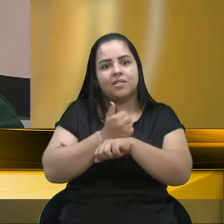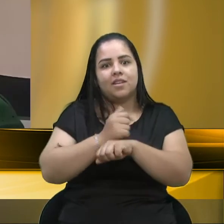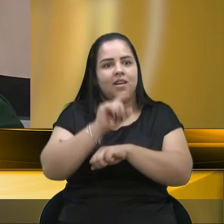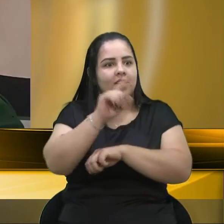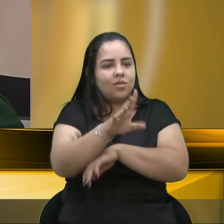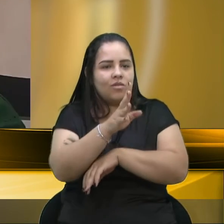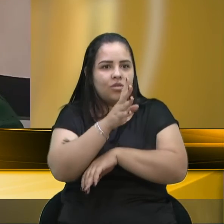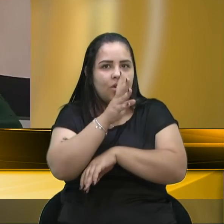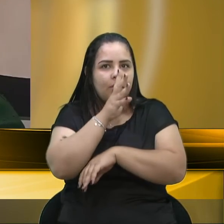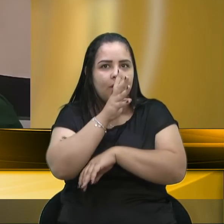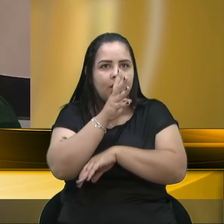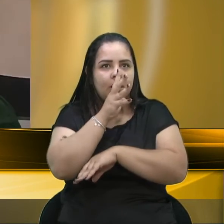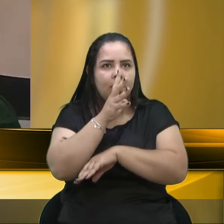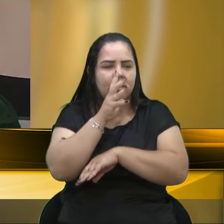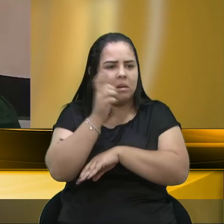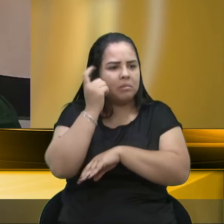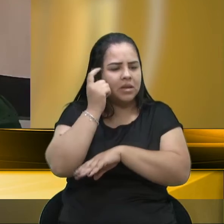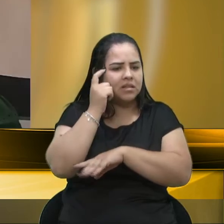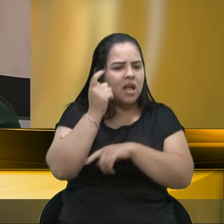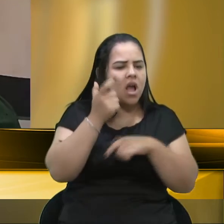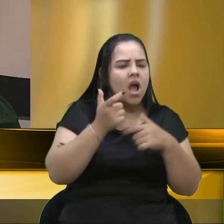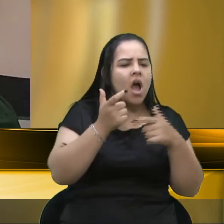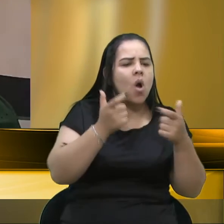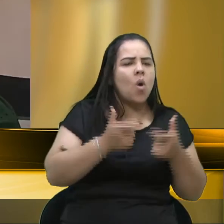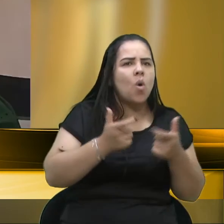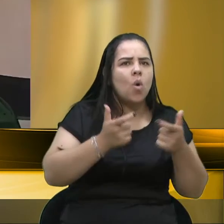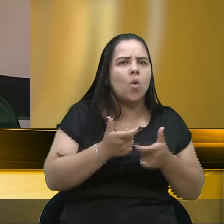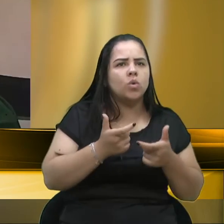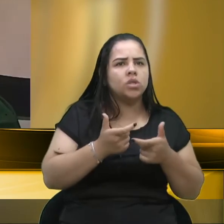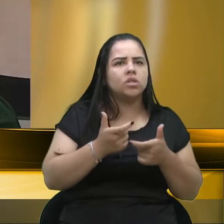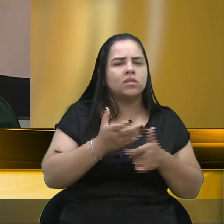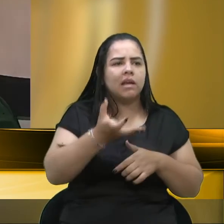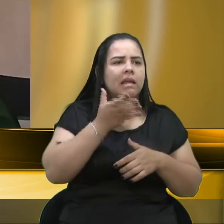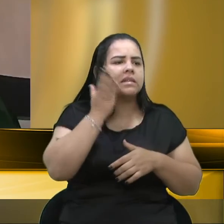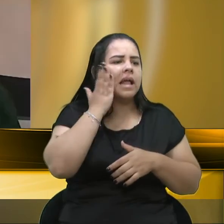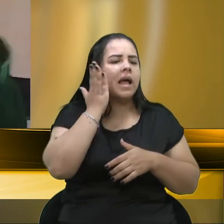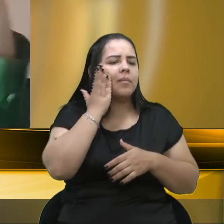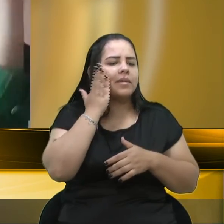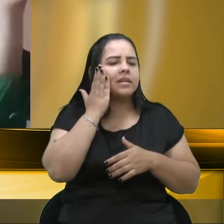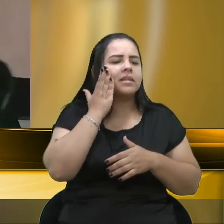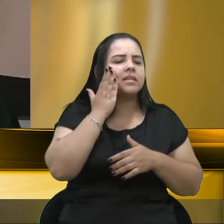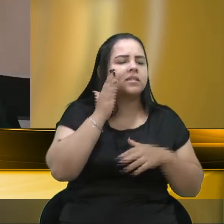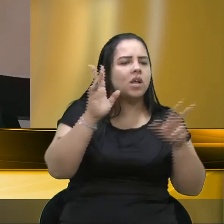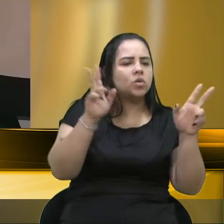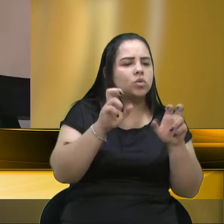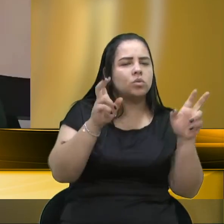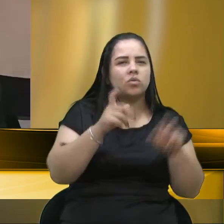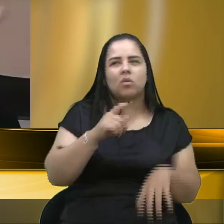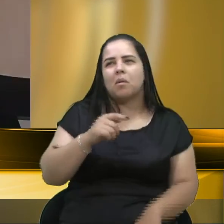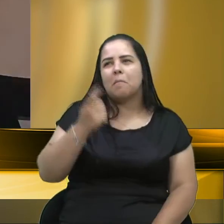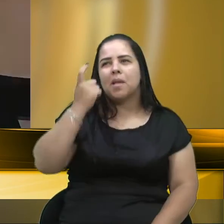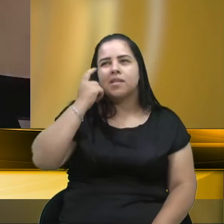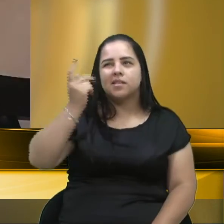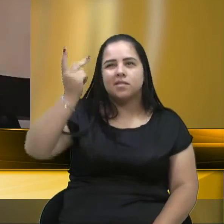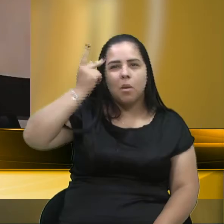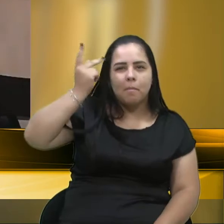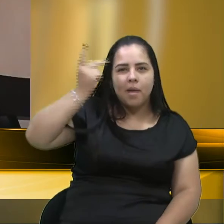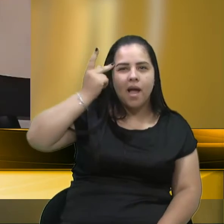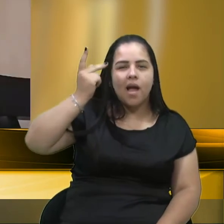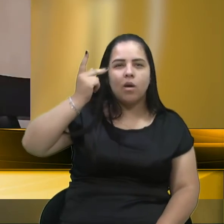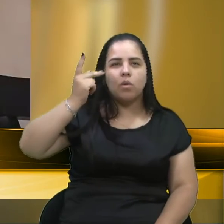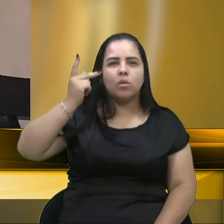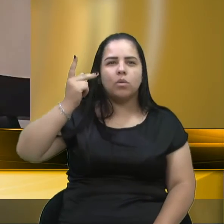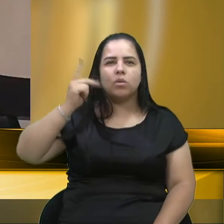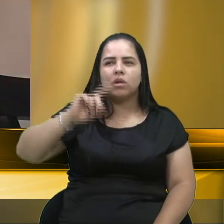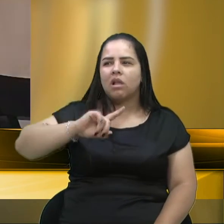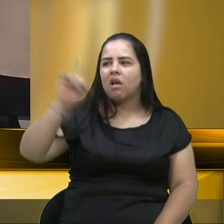gente pensa, onde é que eu vou buscar uma referência sobre este assunto? A gente pensa em São Paulo, Brasília, Rio de Janeiro,